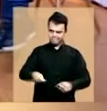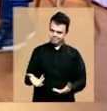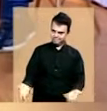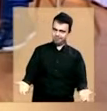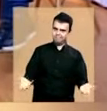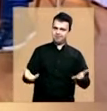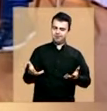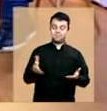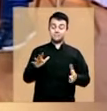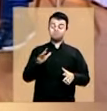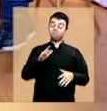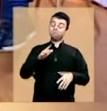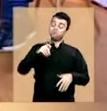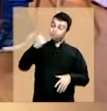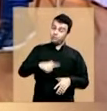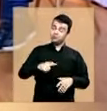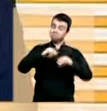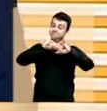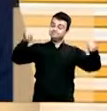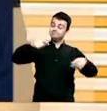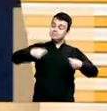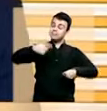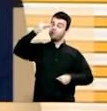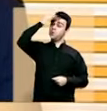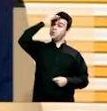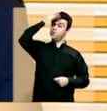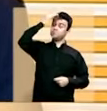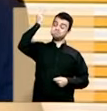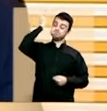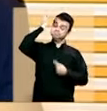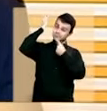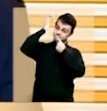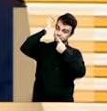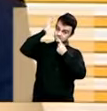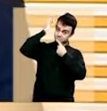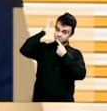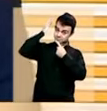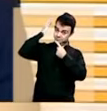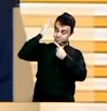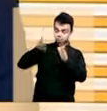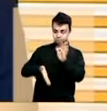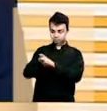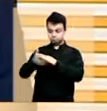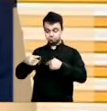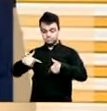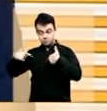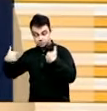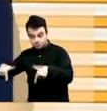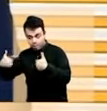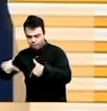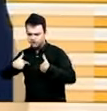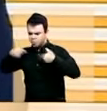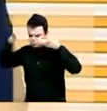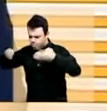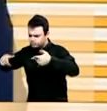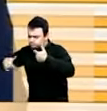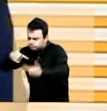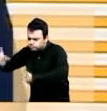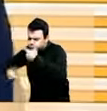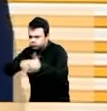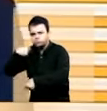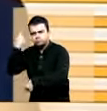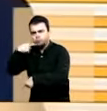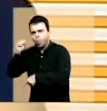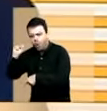ter, novamente, voltando à questão da consciência. As pessoas ficam dizendo, eu estou trabalhando, eu vou fazer o máximo do meu trabalho. Eu vou fazer